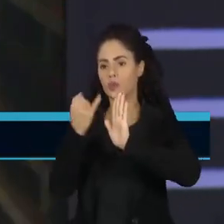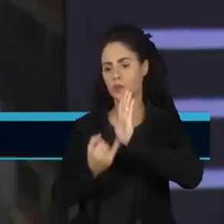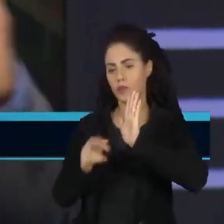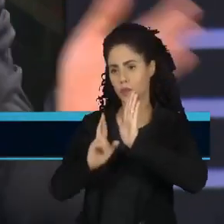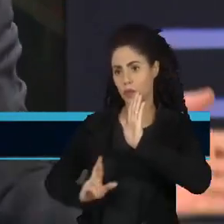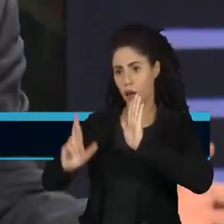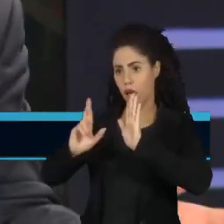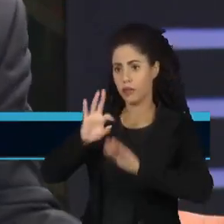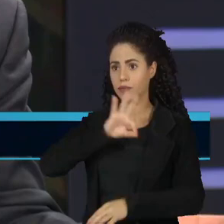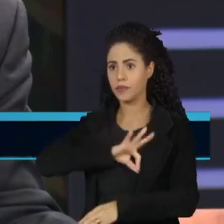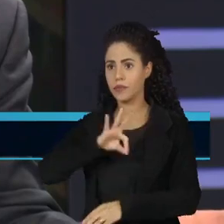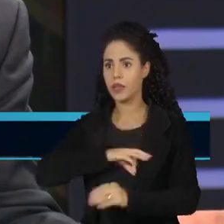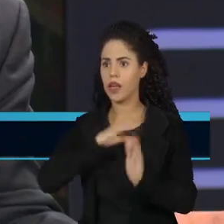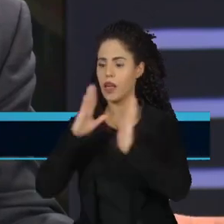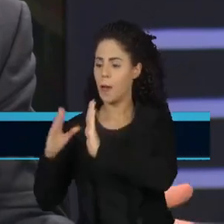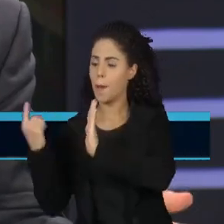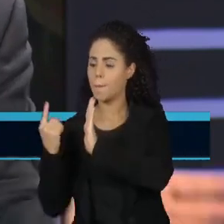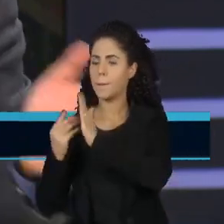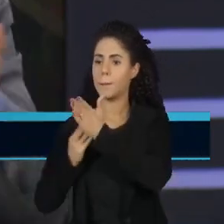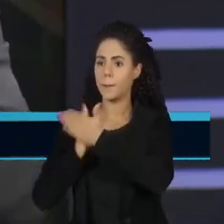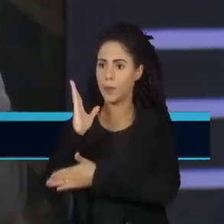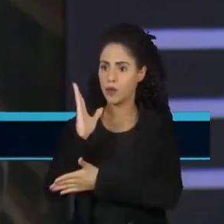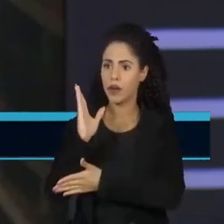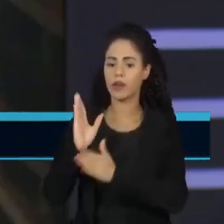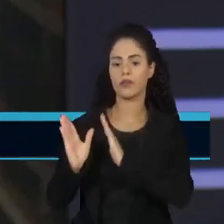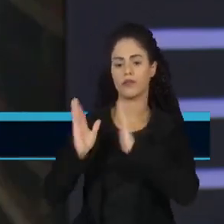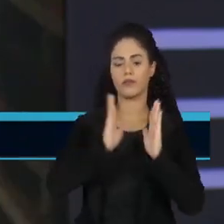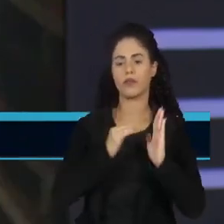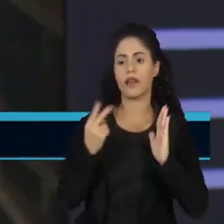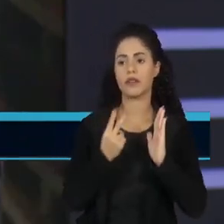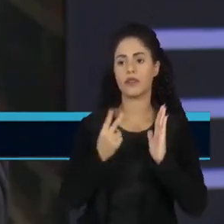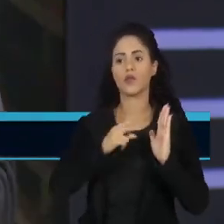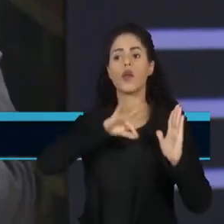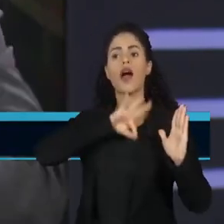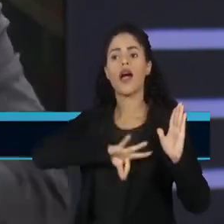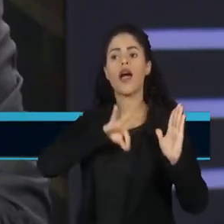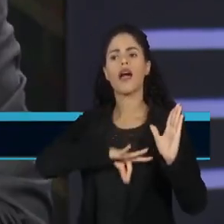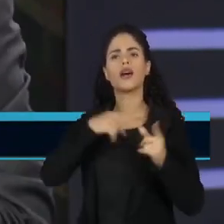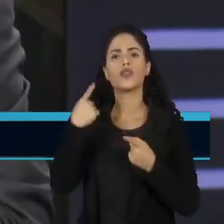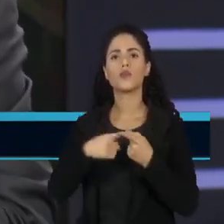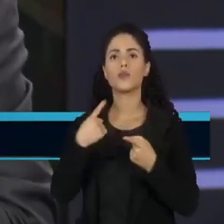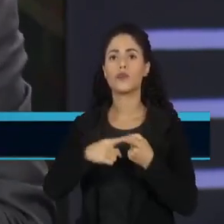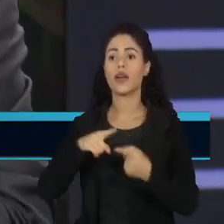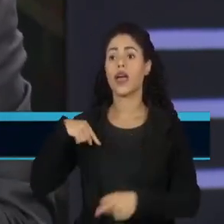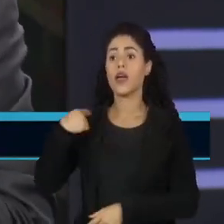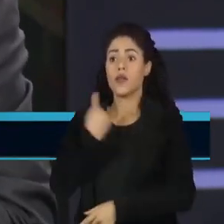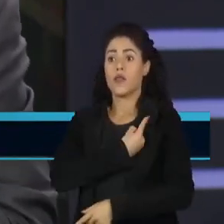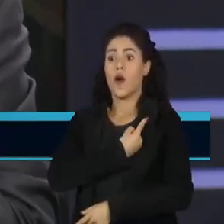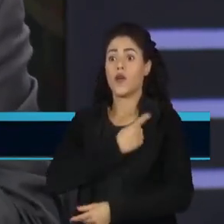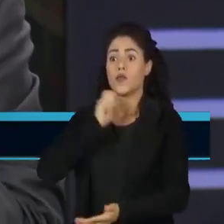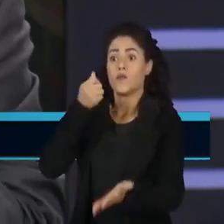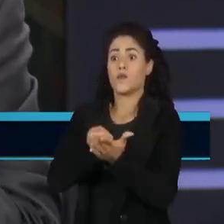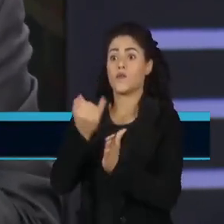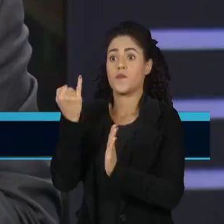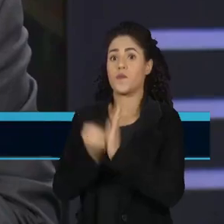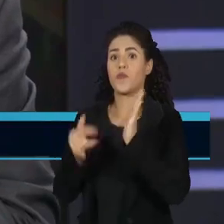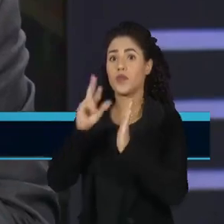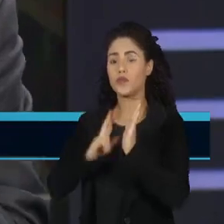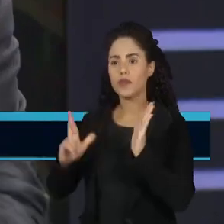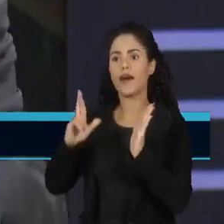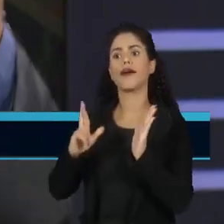sobre a renda primeira etapa aprovada sobre o consumo a segunda sobre a renda por que a renda porque o nosso Imposto de Renda extremamente